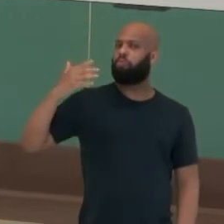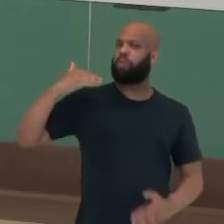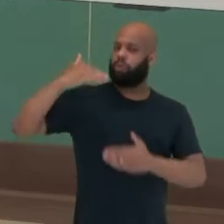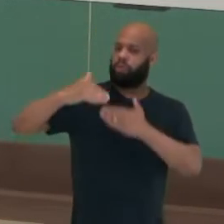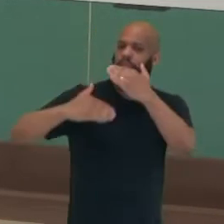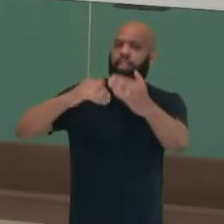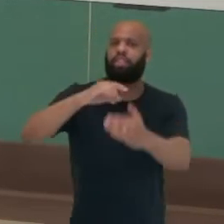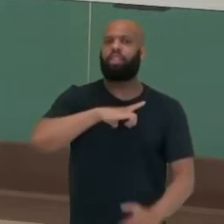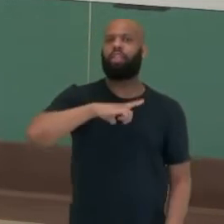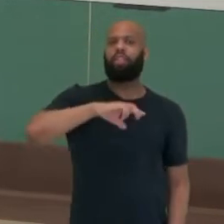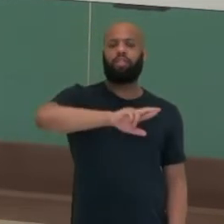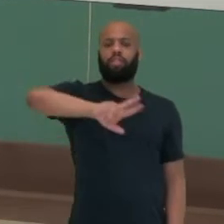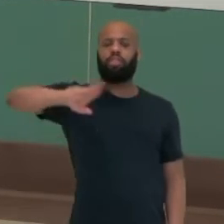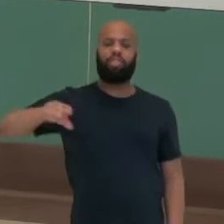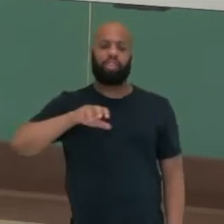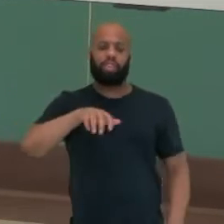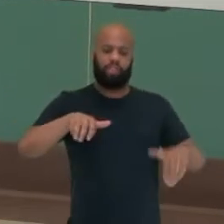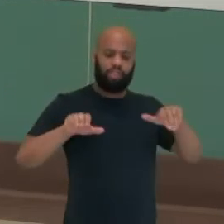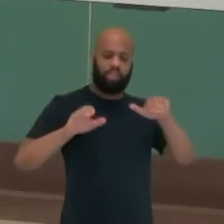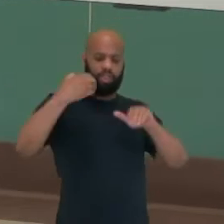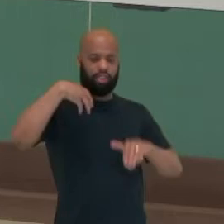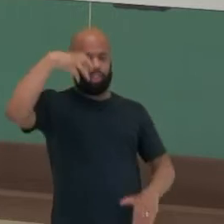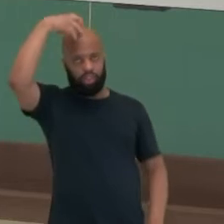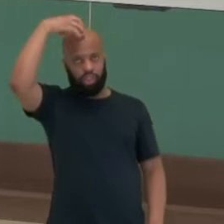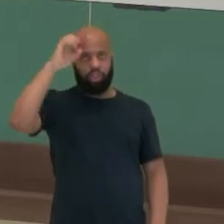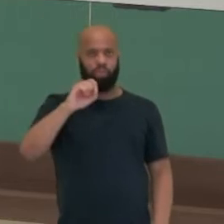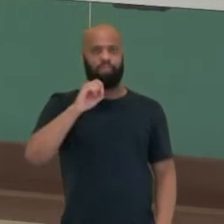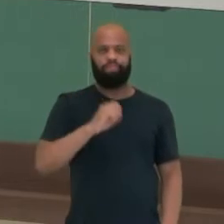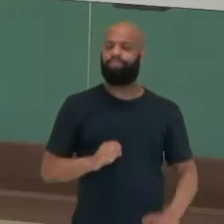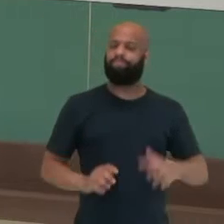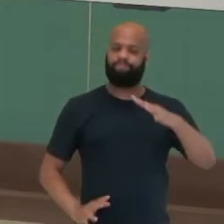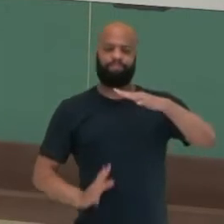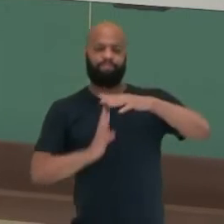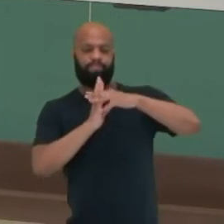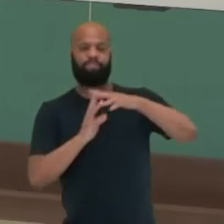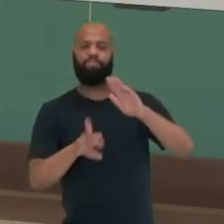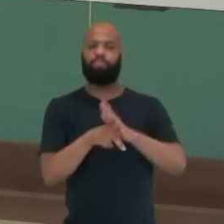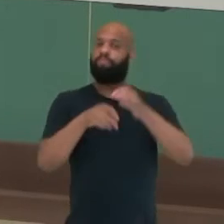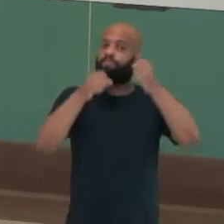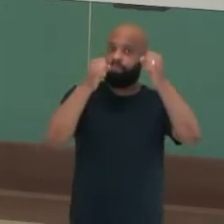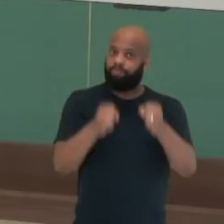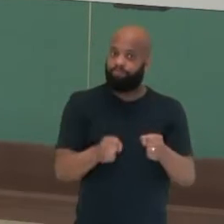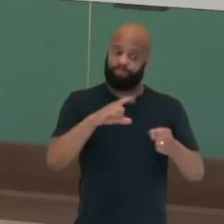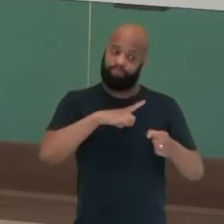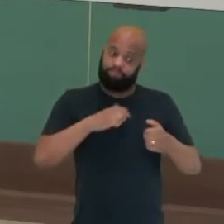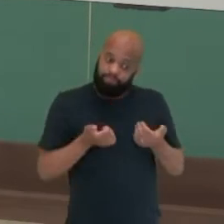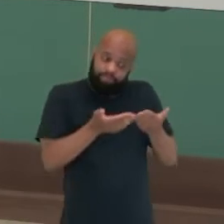que muitos desses monarcas acabavam abusando do poder que lhe era